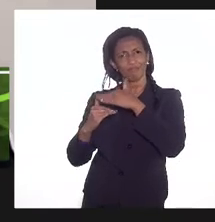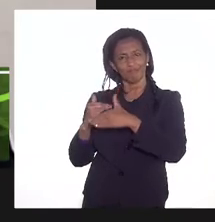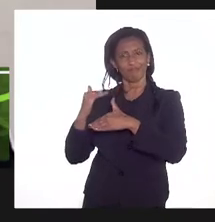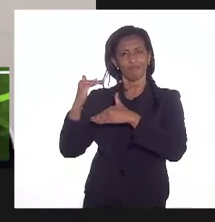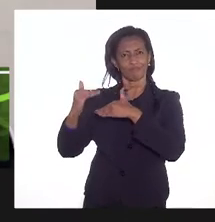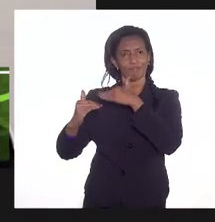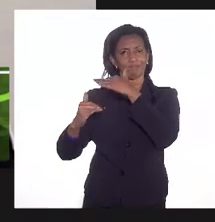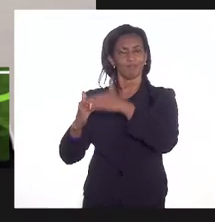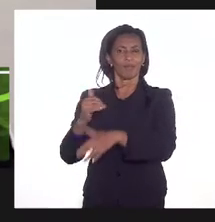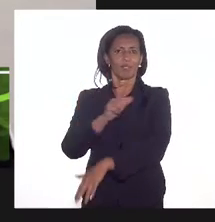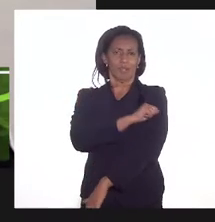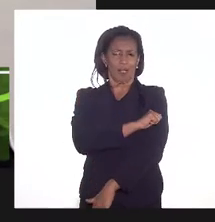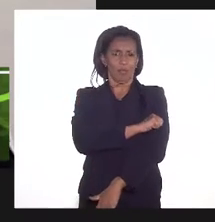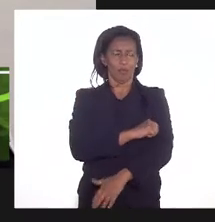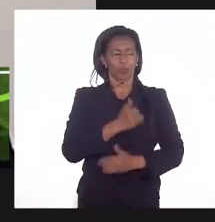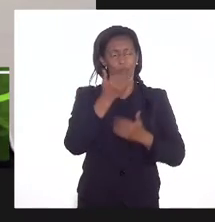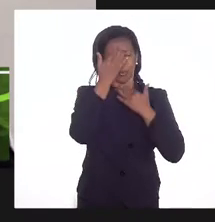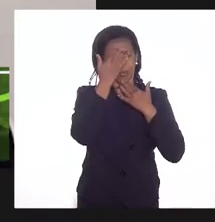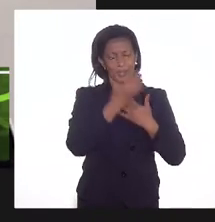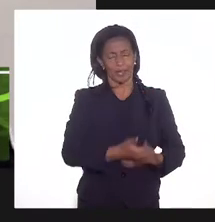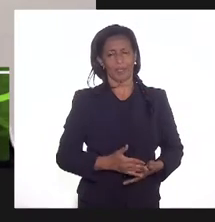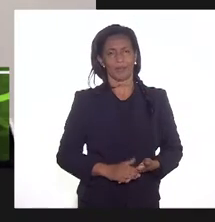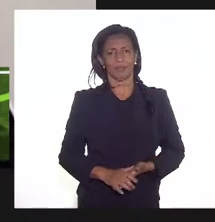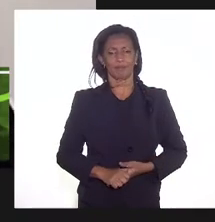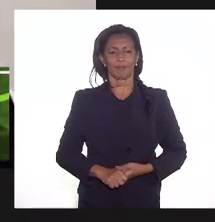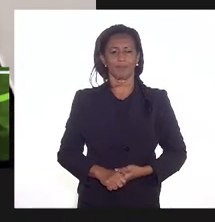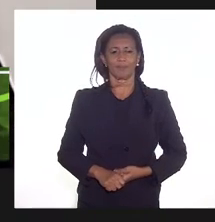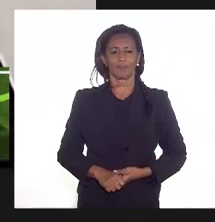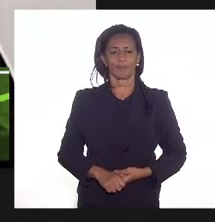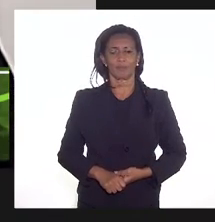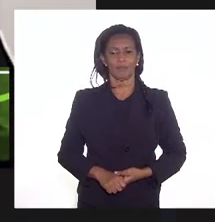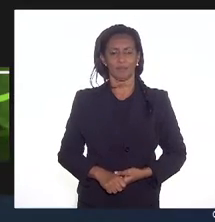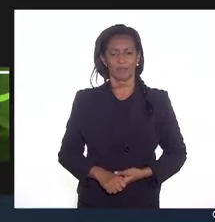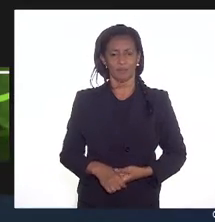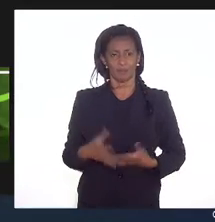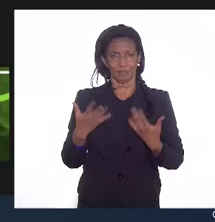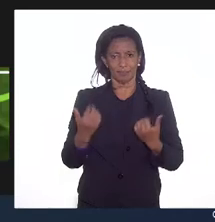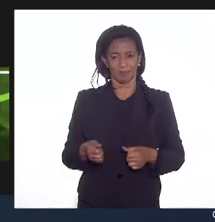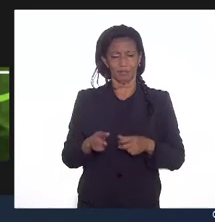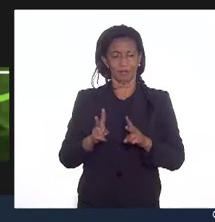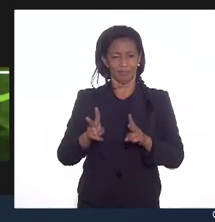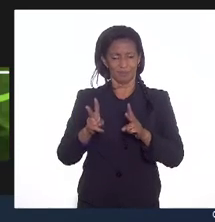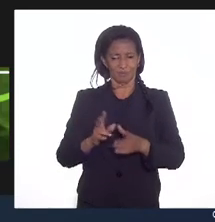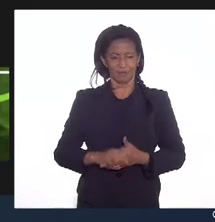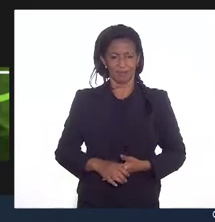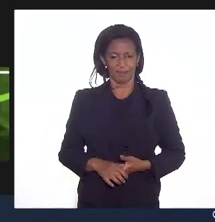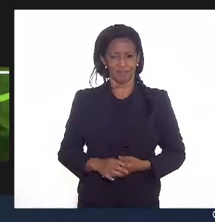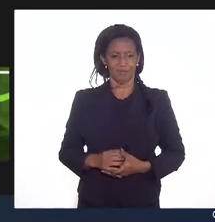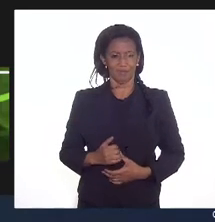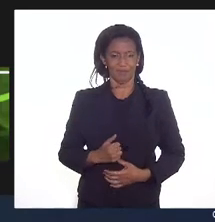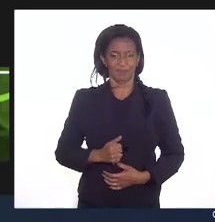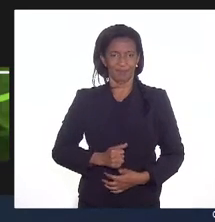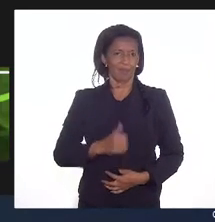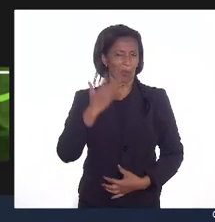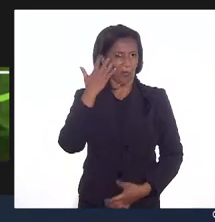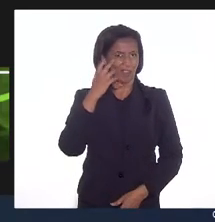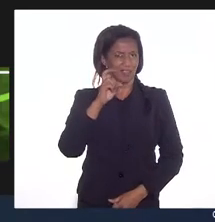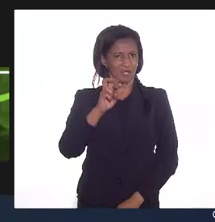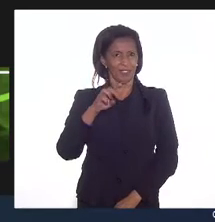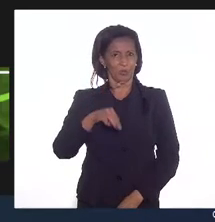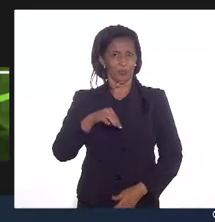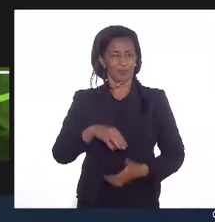esses alunos muito obrigado vamos em frente acho que eu fiquei nos meus cinco minutos